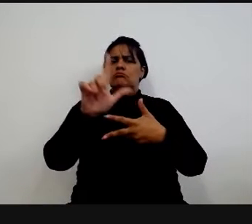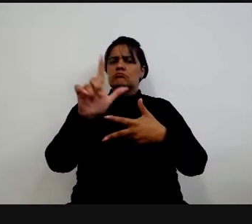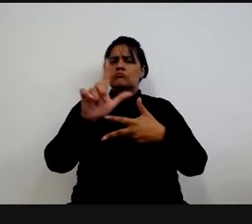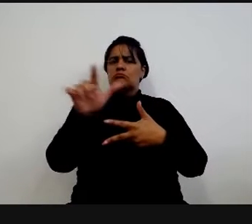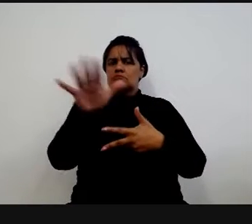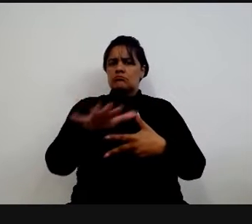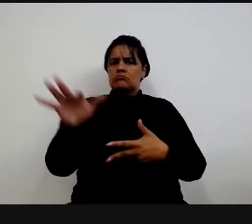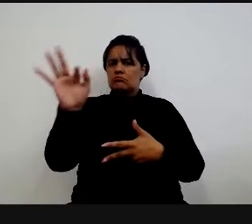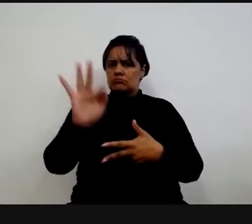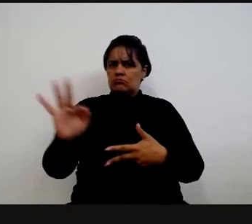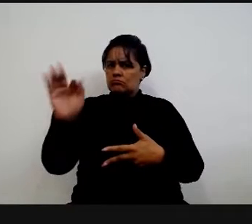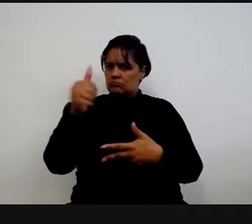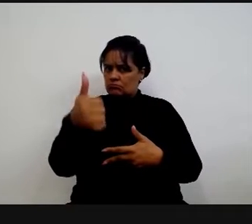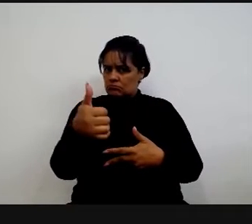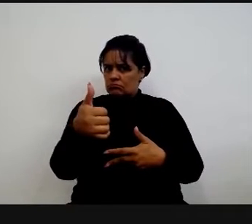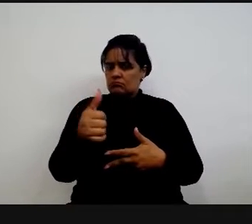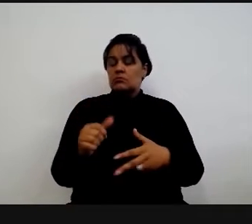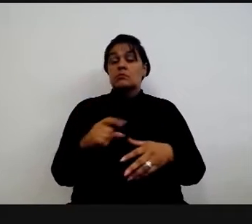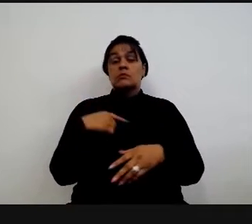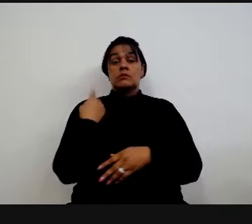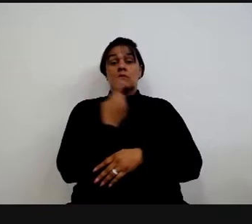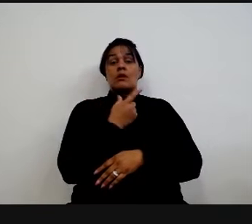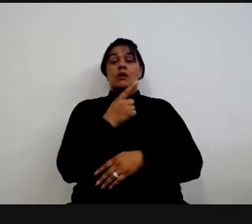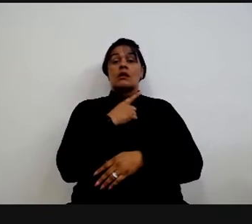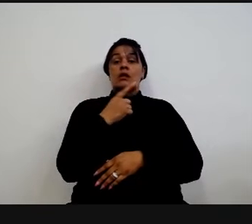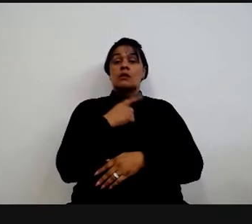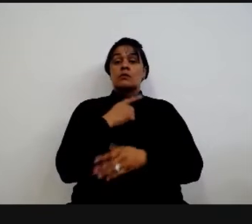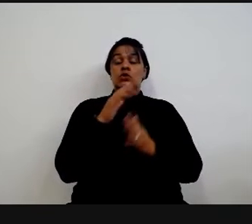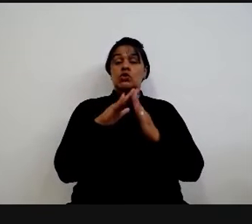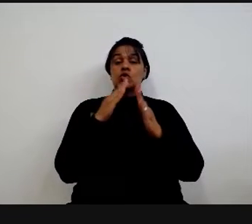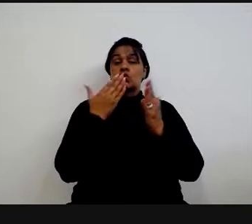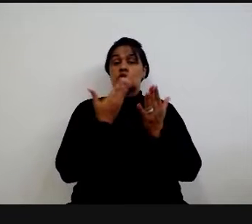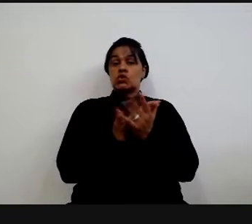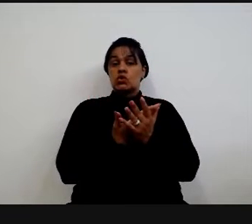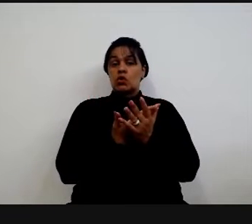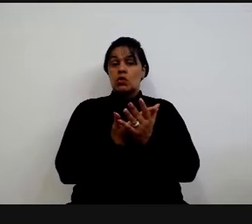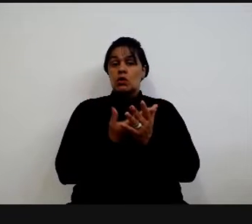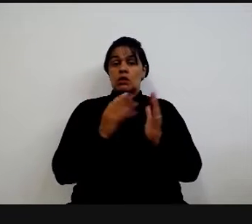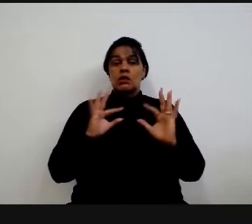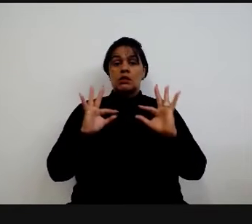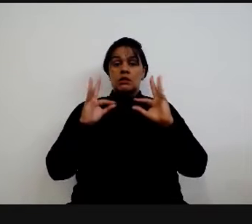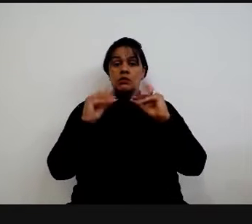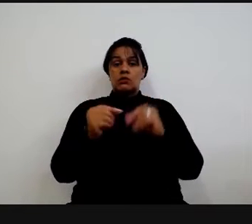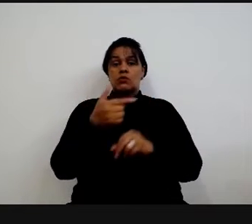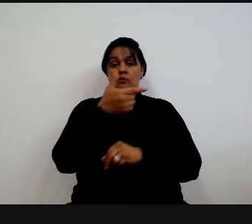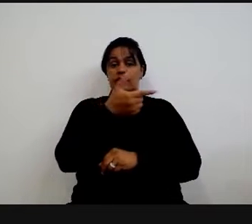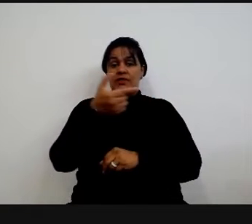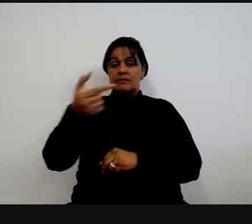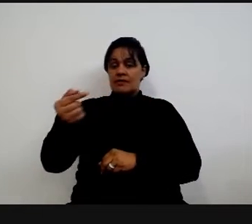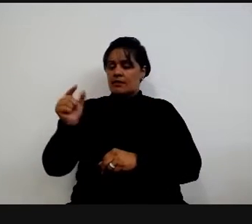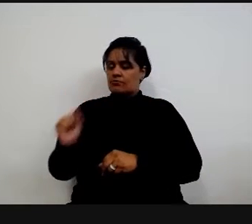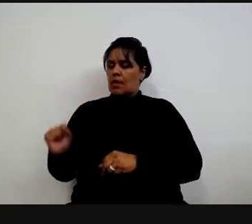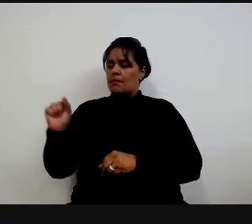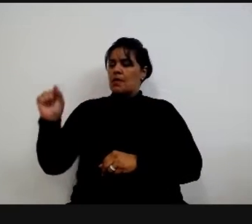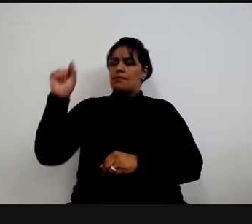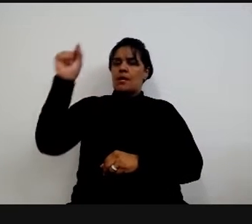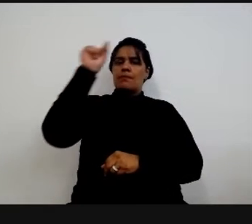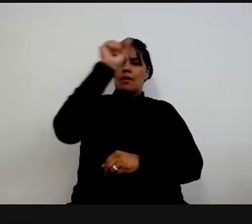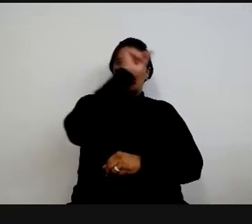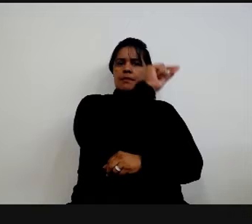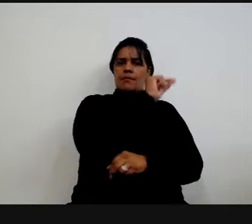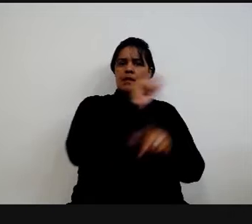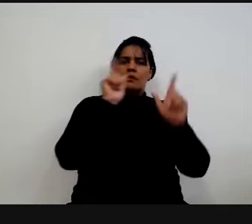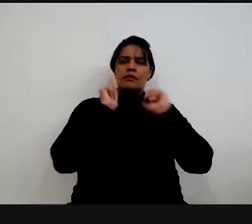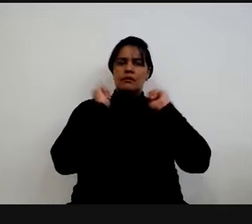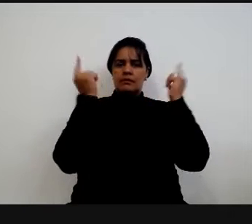Legislativo Federal. Nós temos escola nas 27 casas legislativas estaduais, as 26